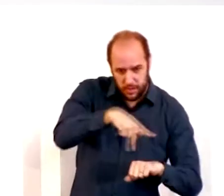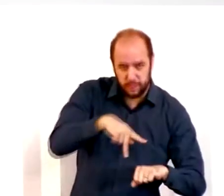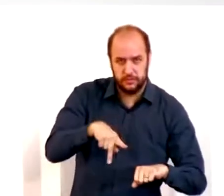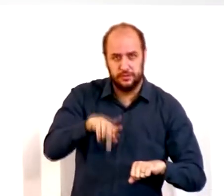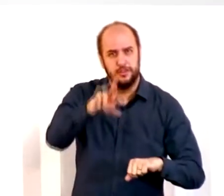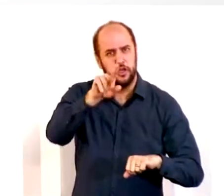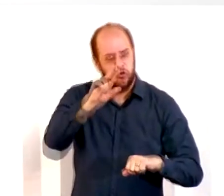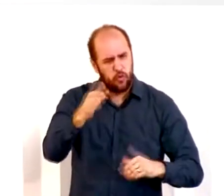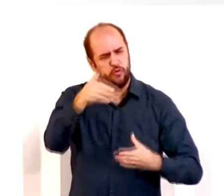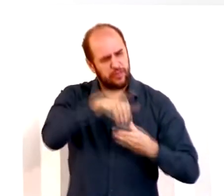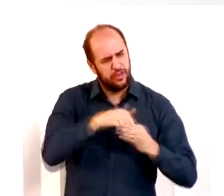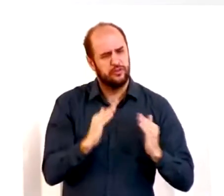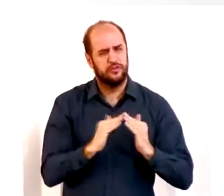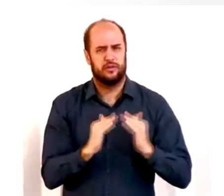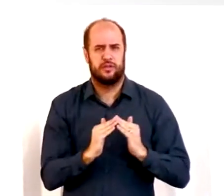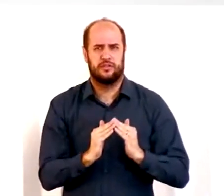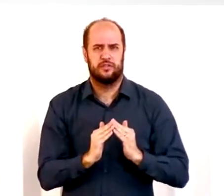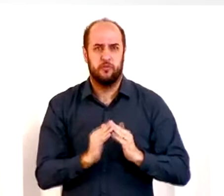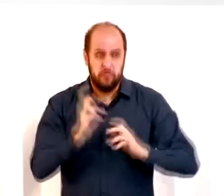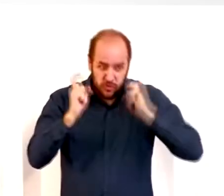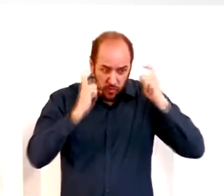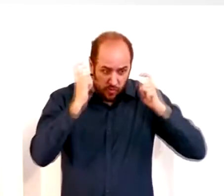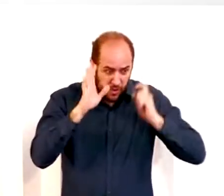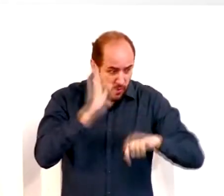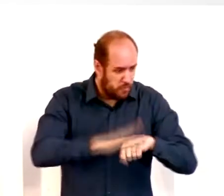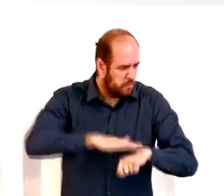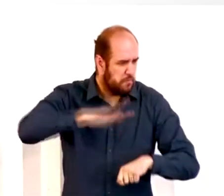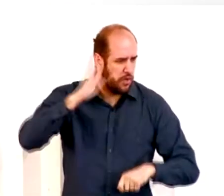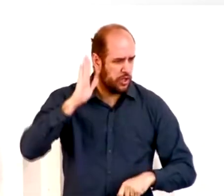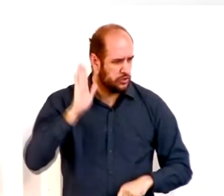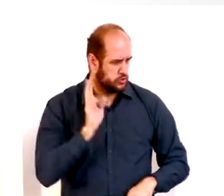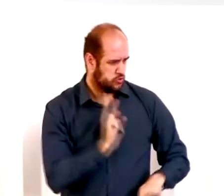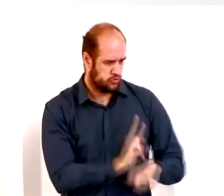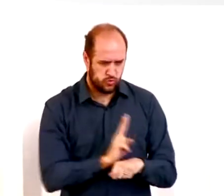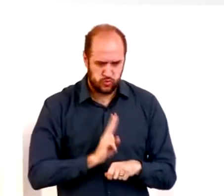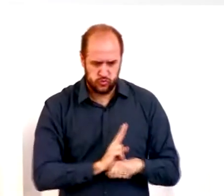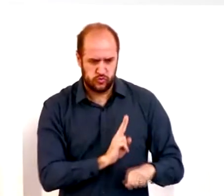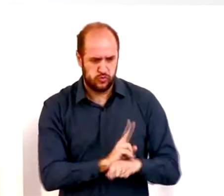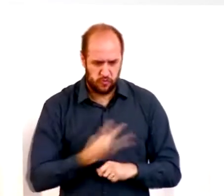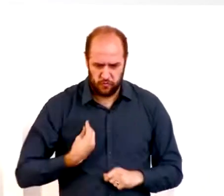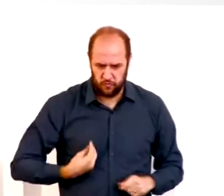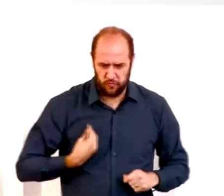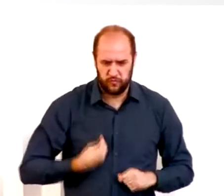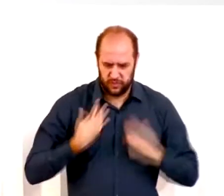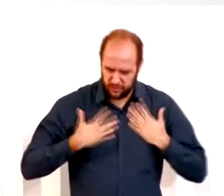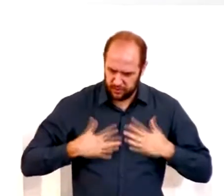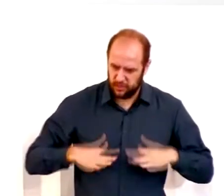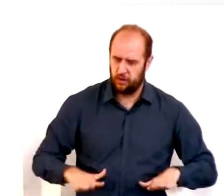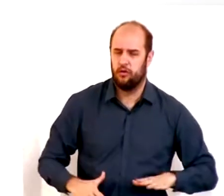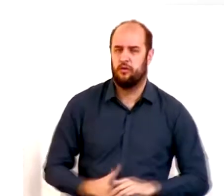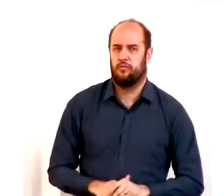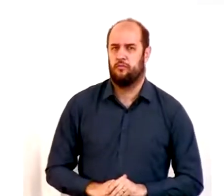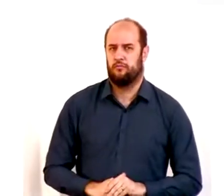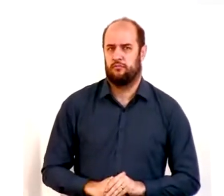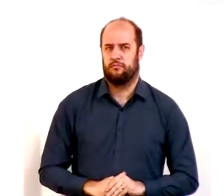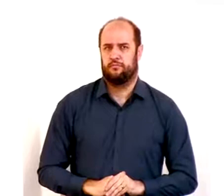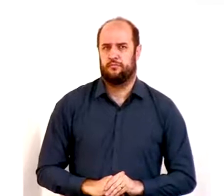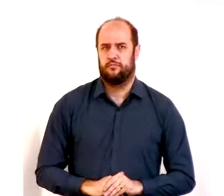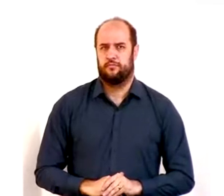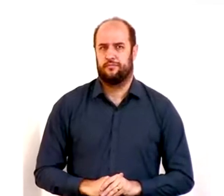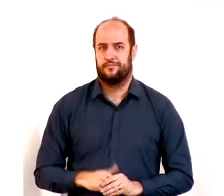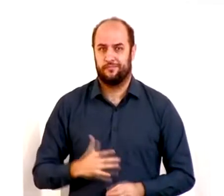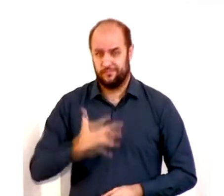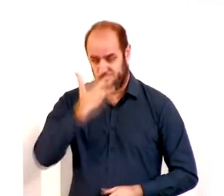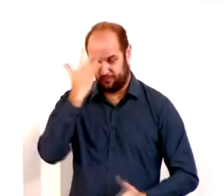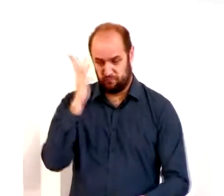ele é o mais preocupado. Ele é o que está governando e cuidando do bem-estar da sua casa. Então é o que se coloca